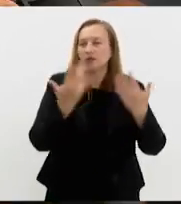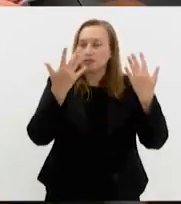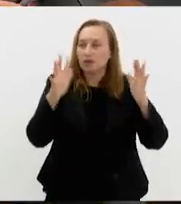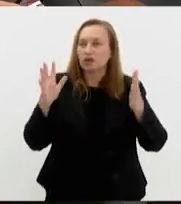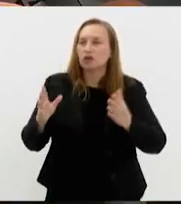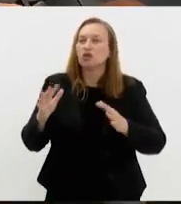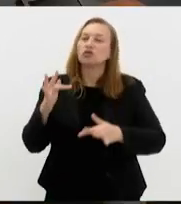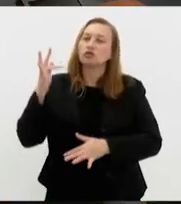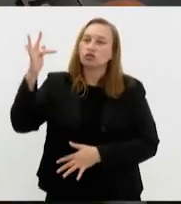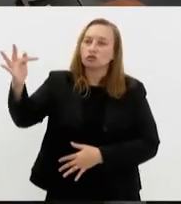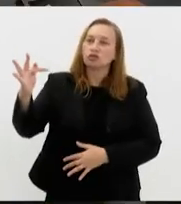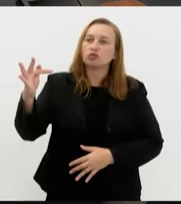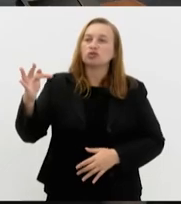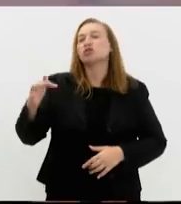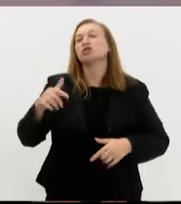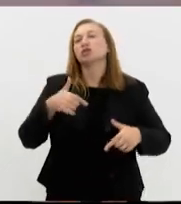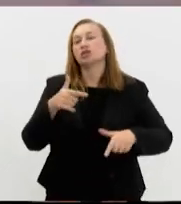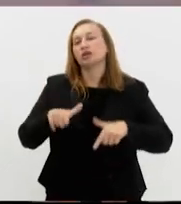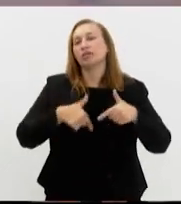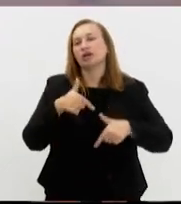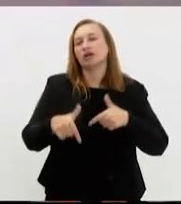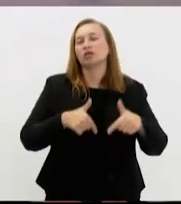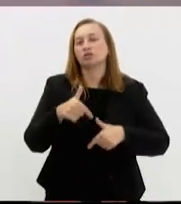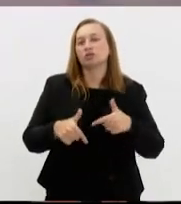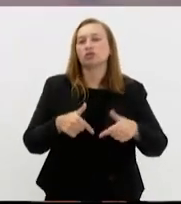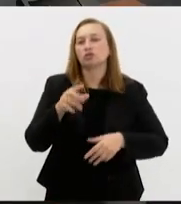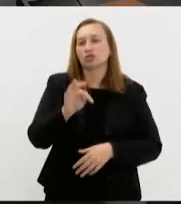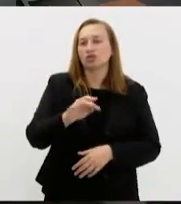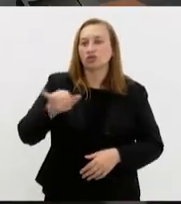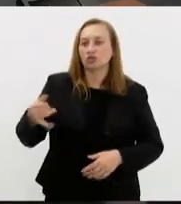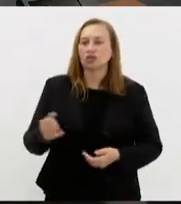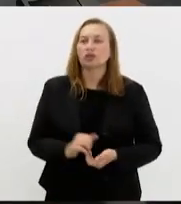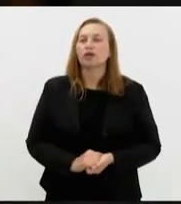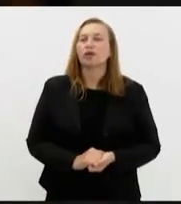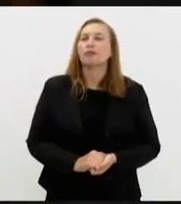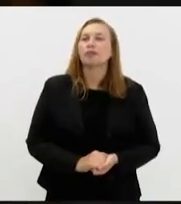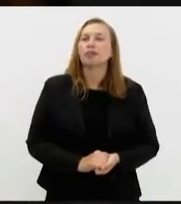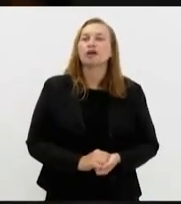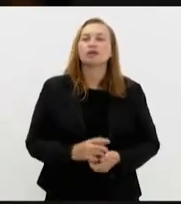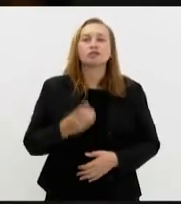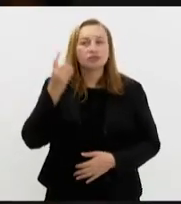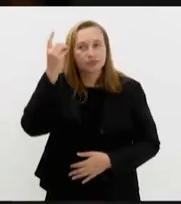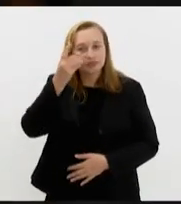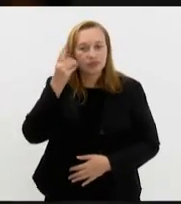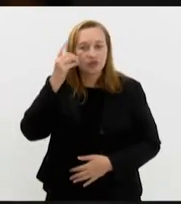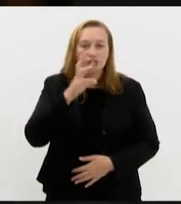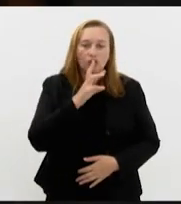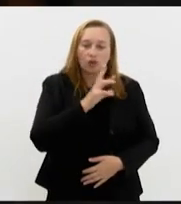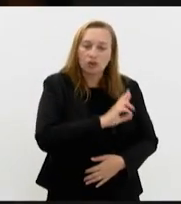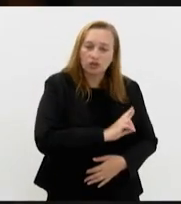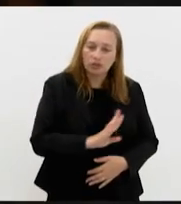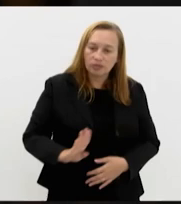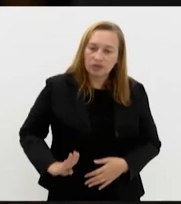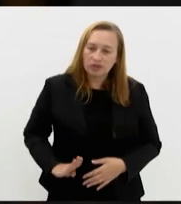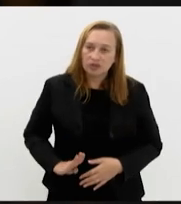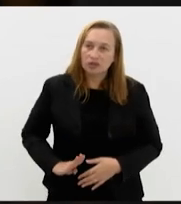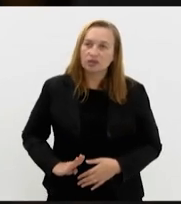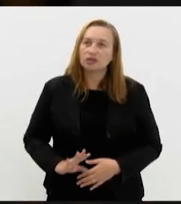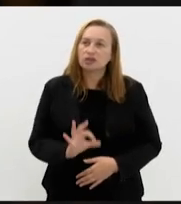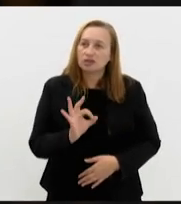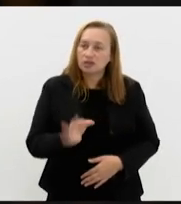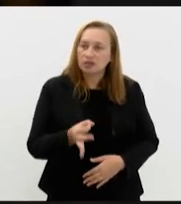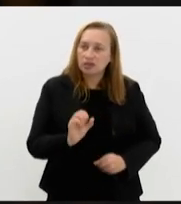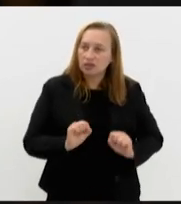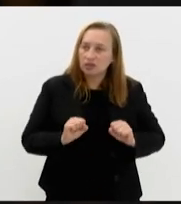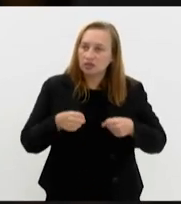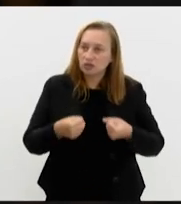futuros servidores do TJ. Obrigado, presidente. Obrigada, presidente. O deputado Rodrigo Bacelar, o nosso presidente, com certeza está